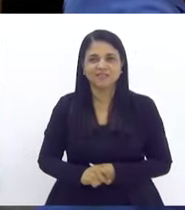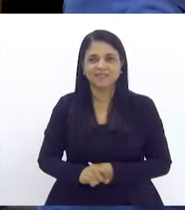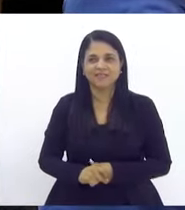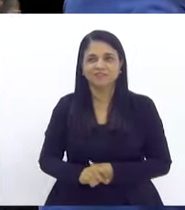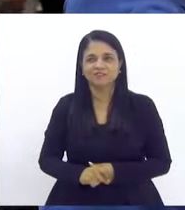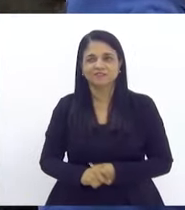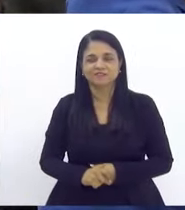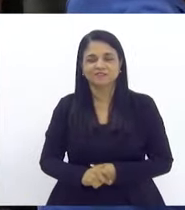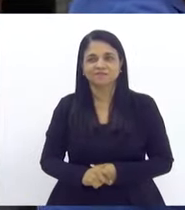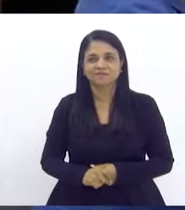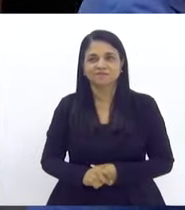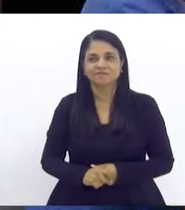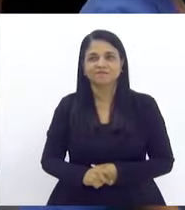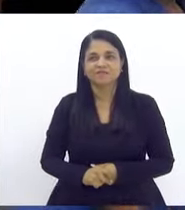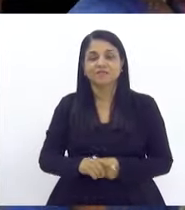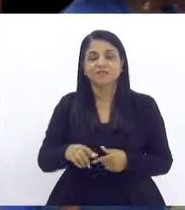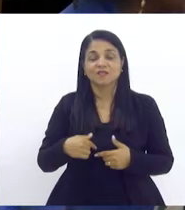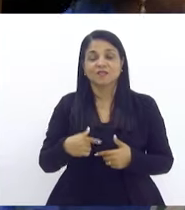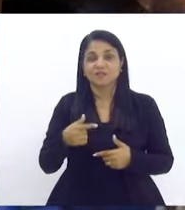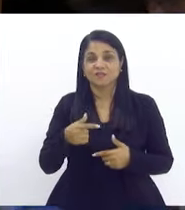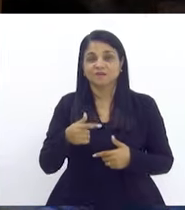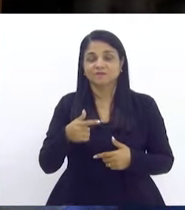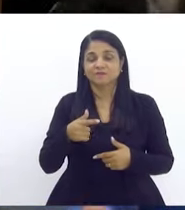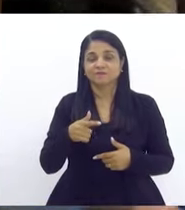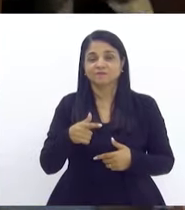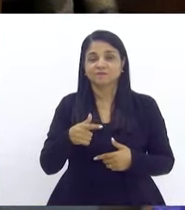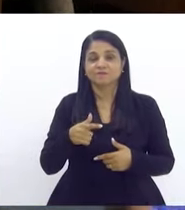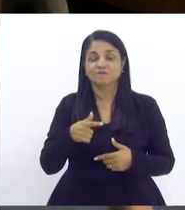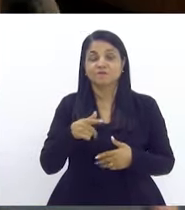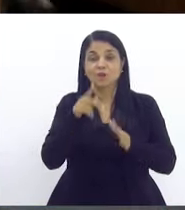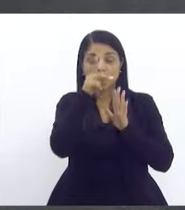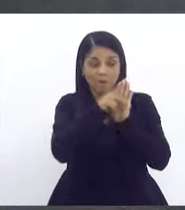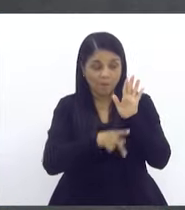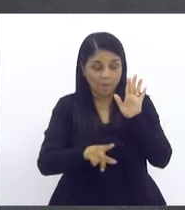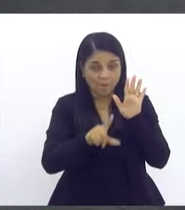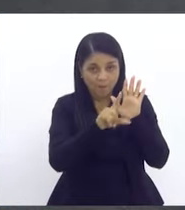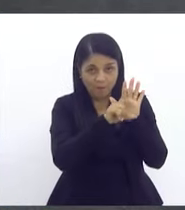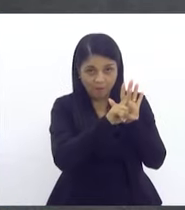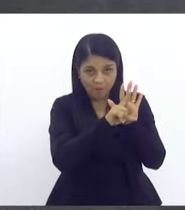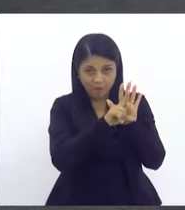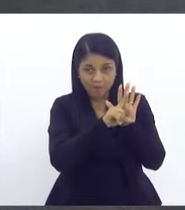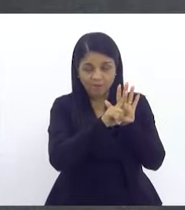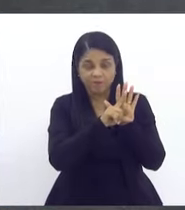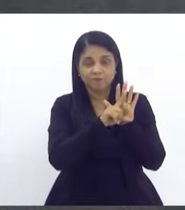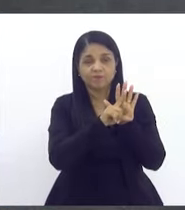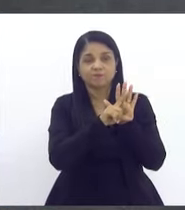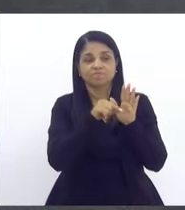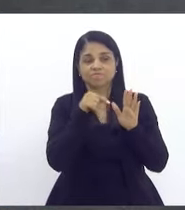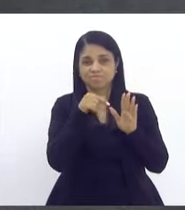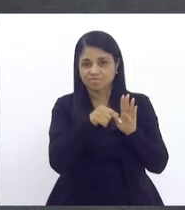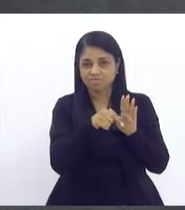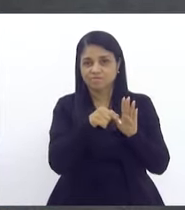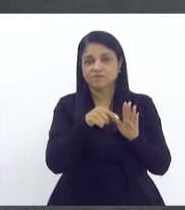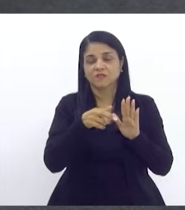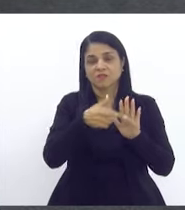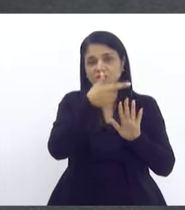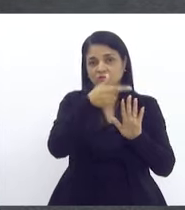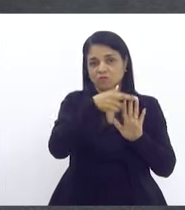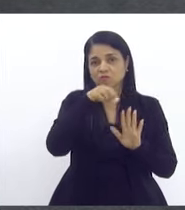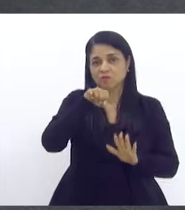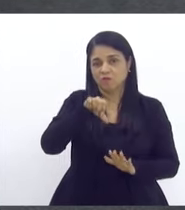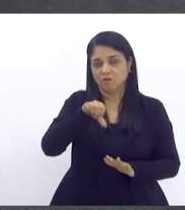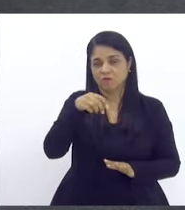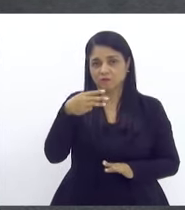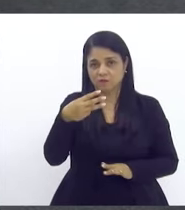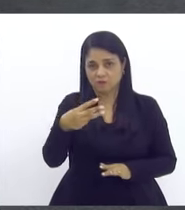Colocou a mão, deve ter chegado. Eu esbarrei. Não, sobre esse projeto, eu queria esse projeto de resolução